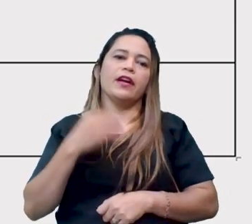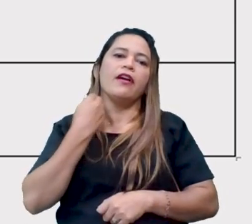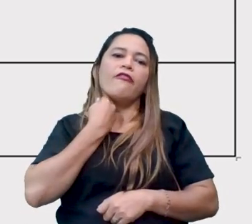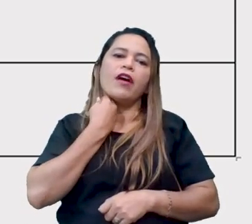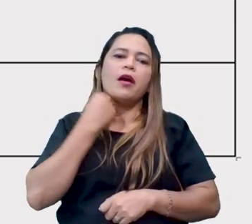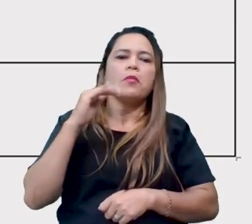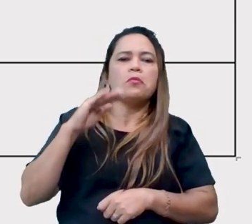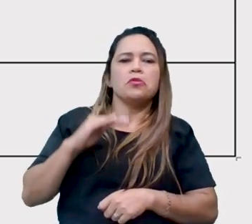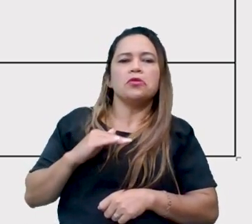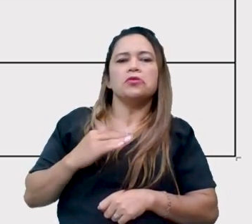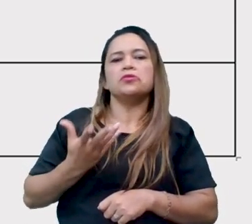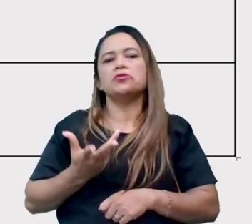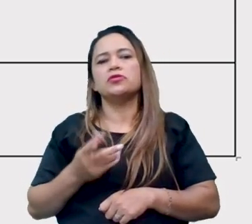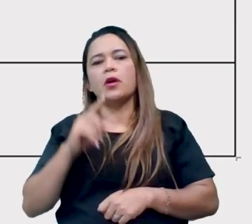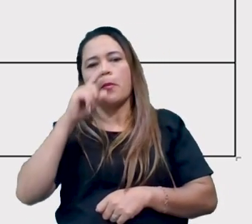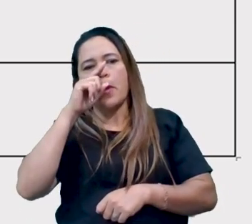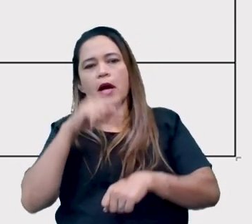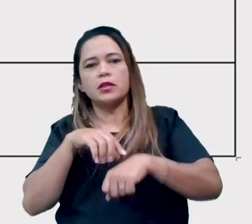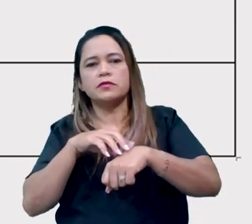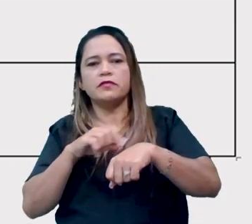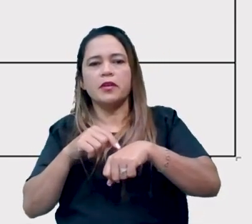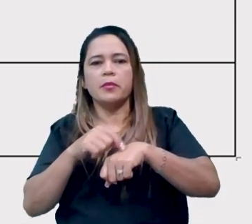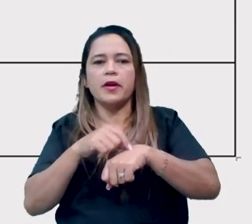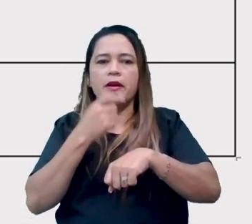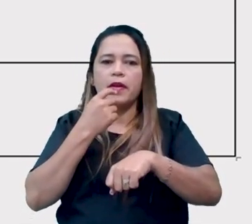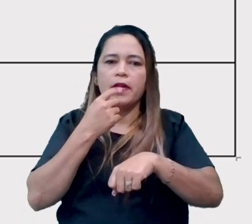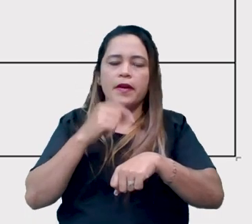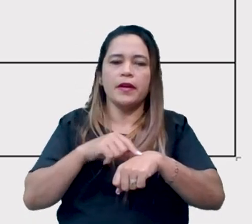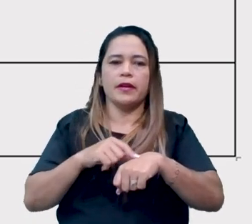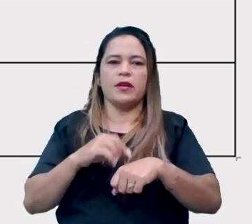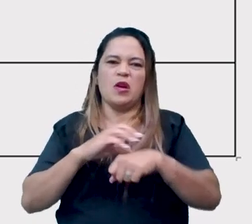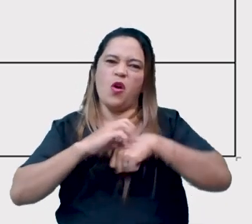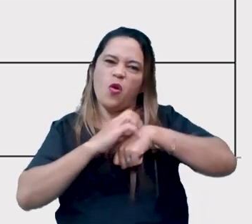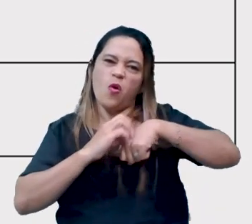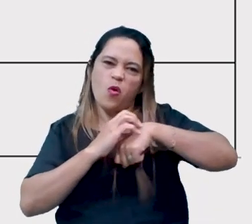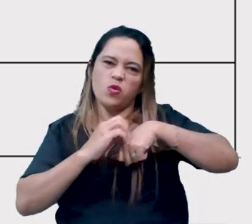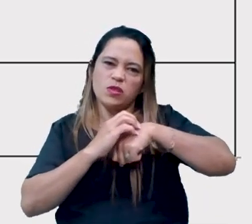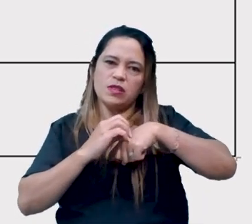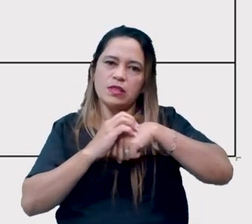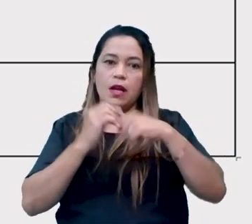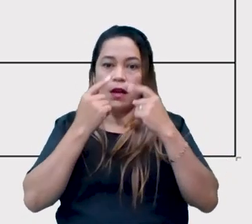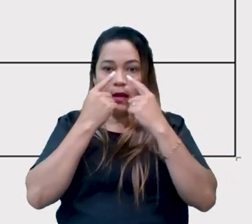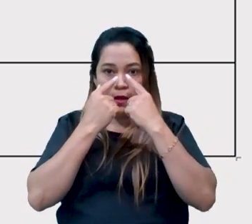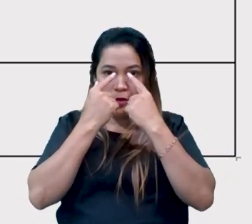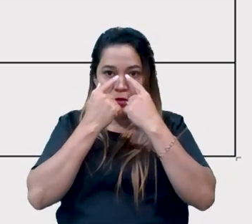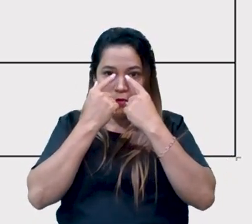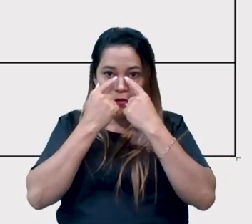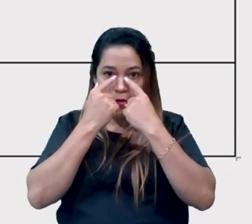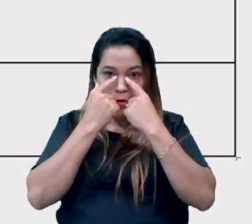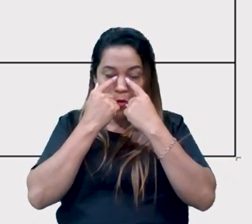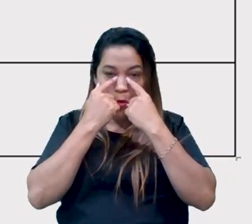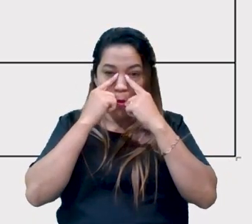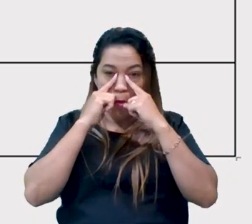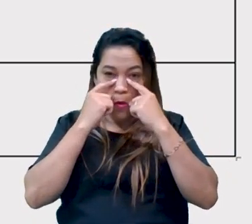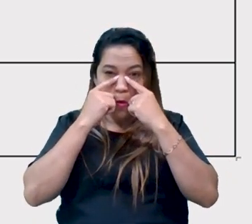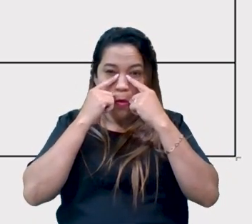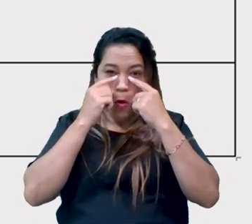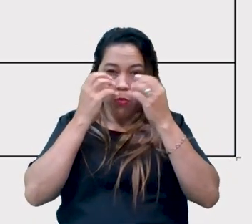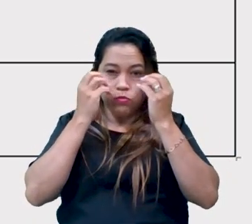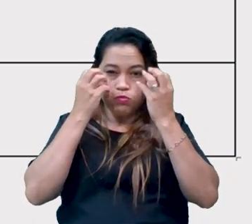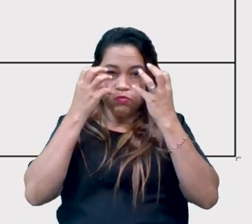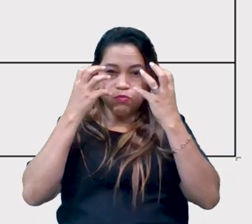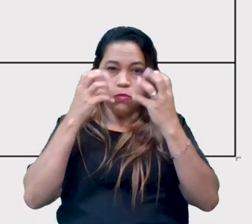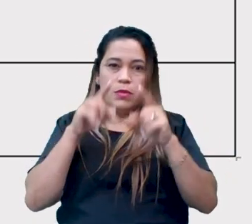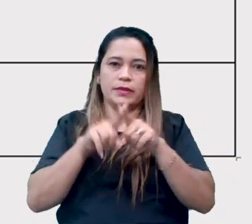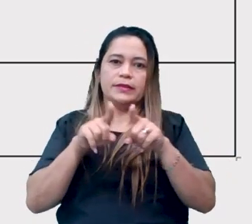na pele, mesma coisa, né? Coceira, conjuntivite, que é um processo inflamatório no olho, beleza? E a tal